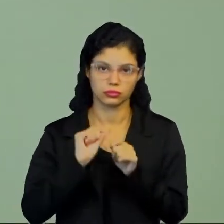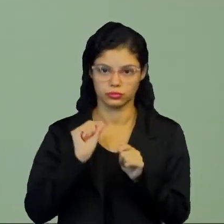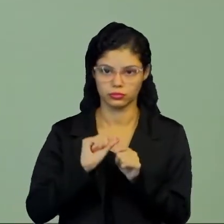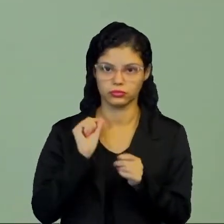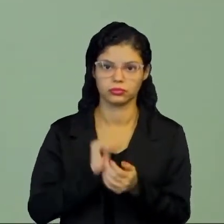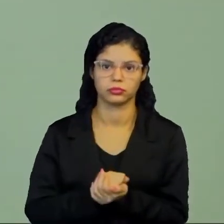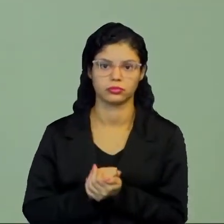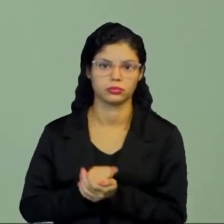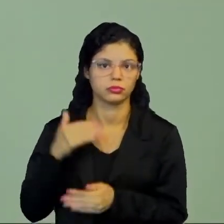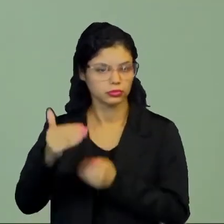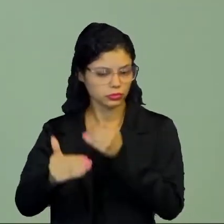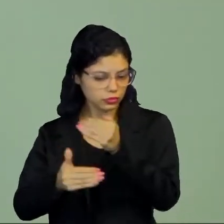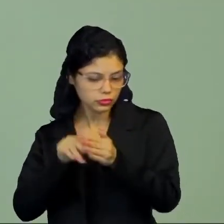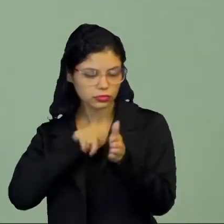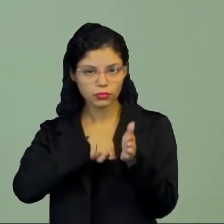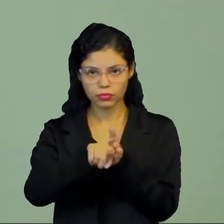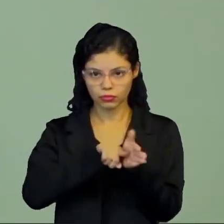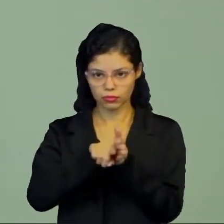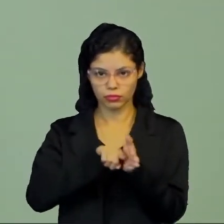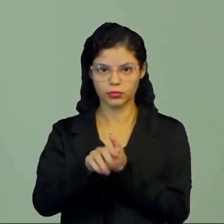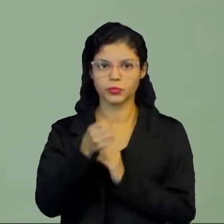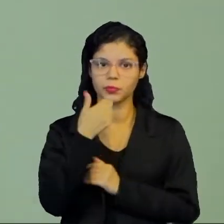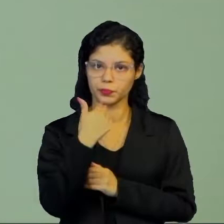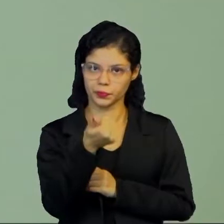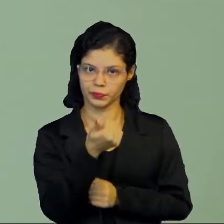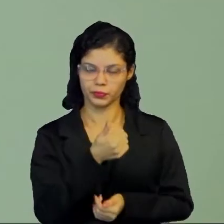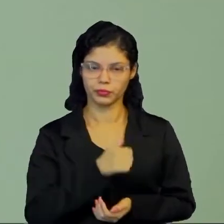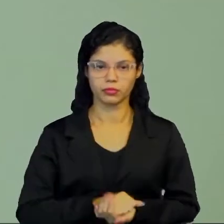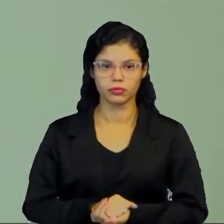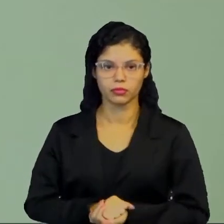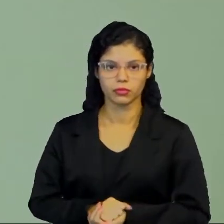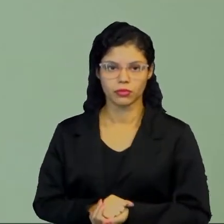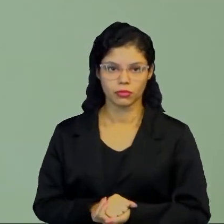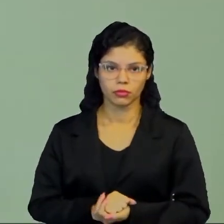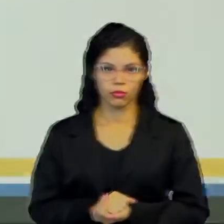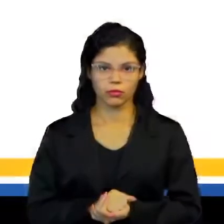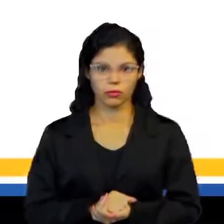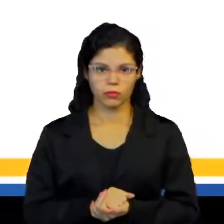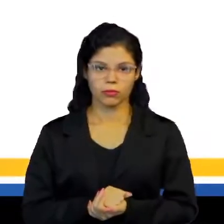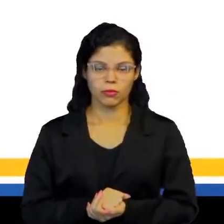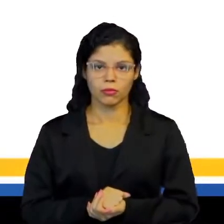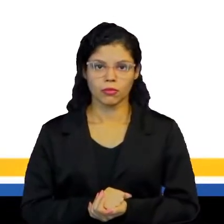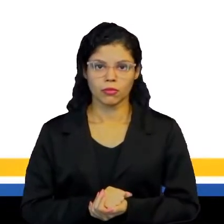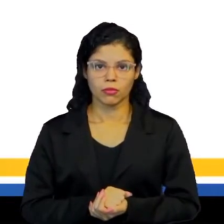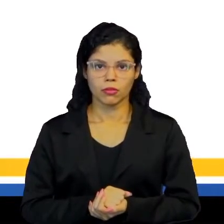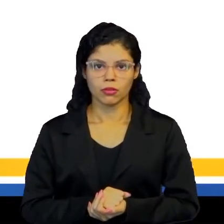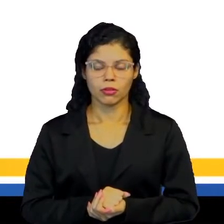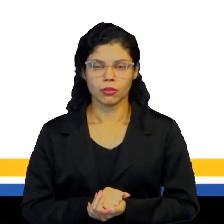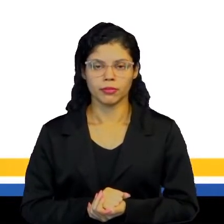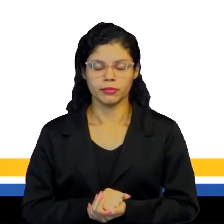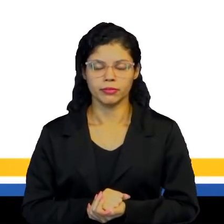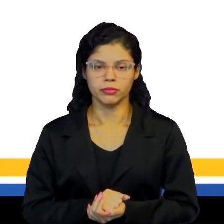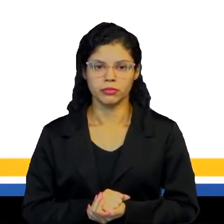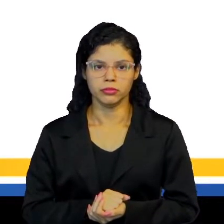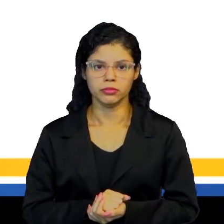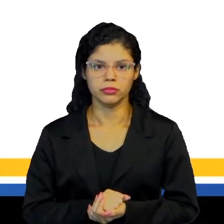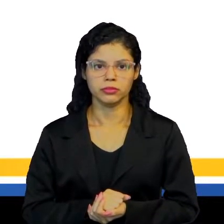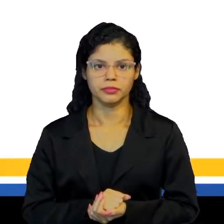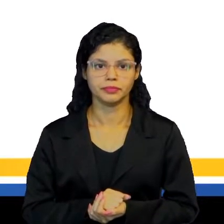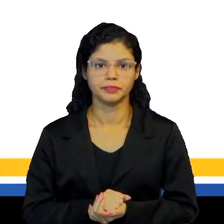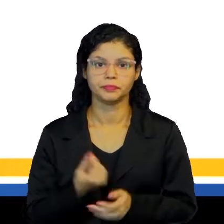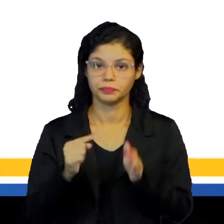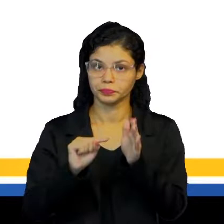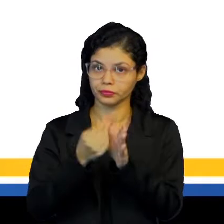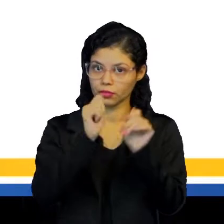fazer durante a pesquisa. Tudo bem? Então vamos lá. Olha aí.